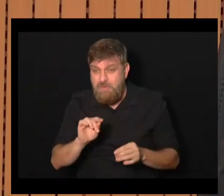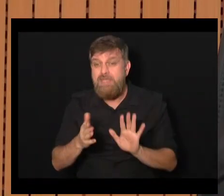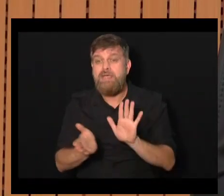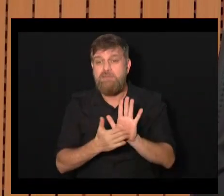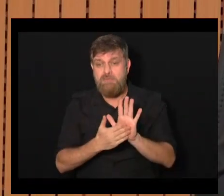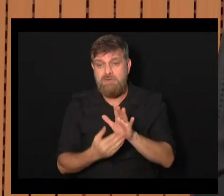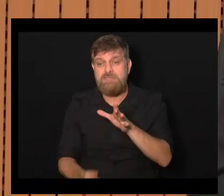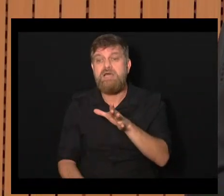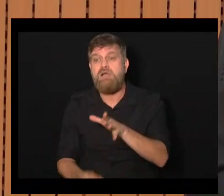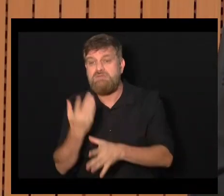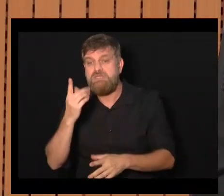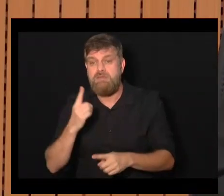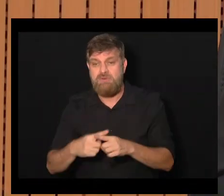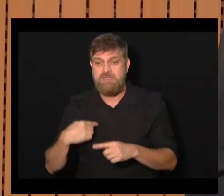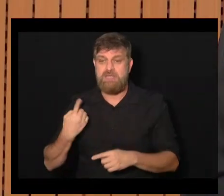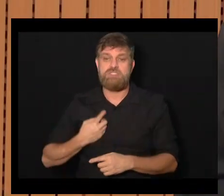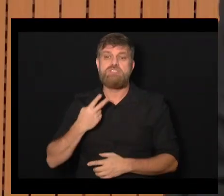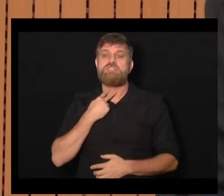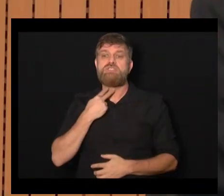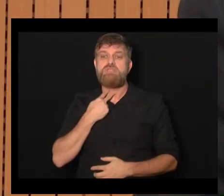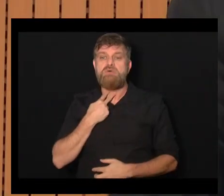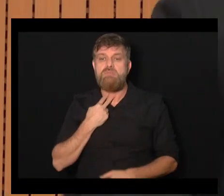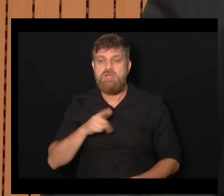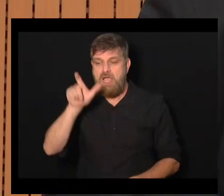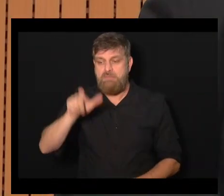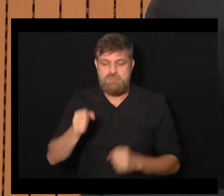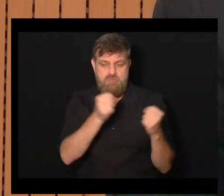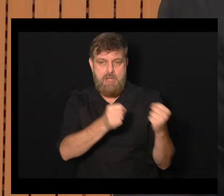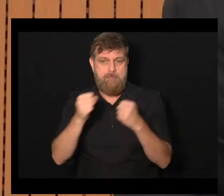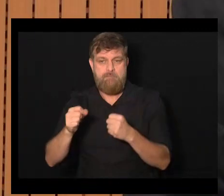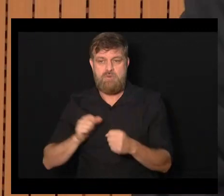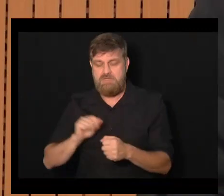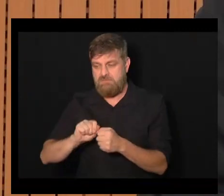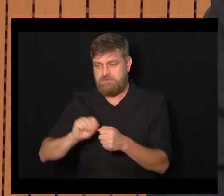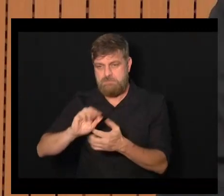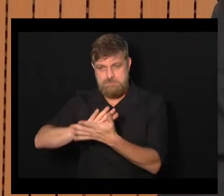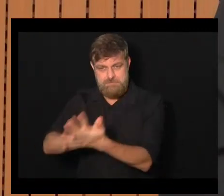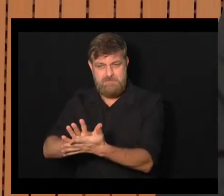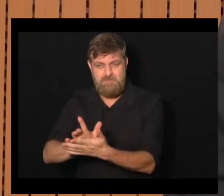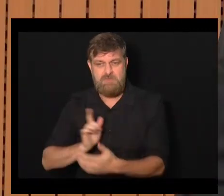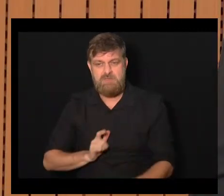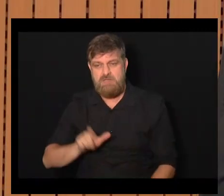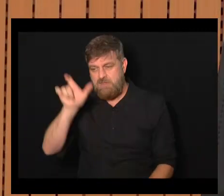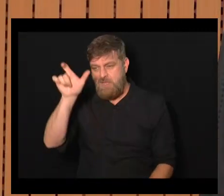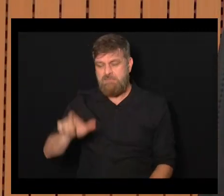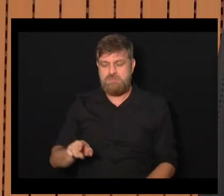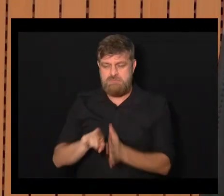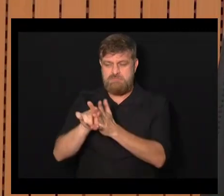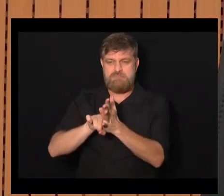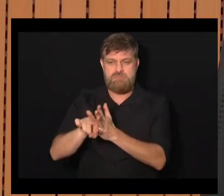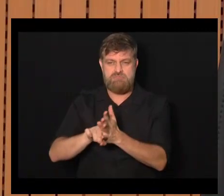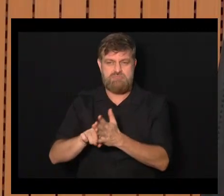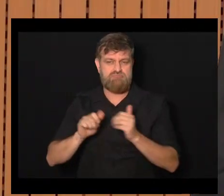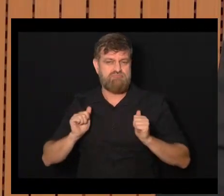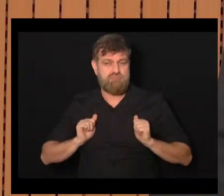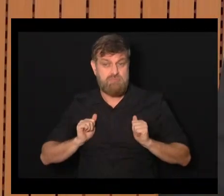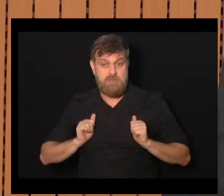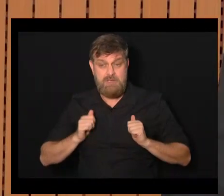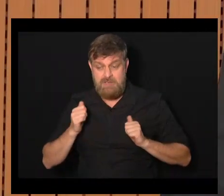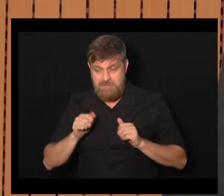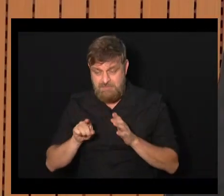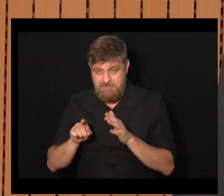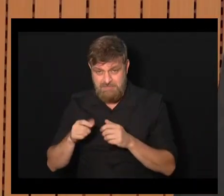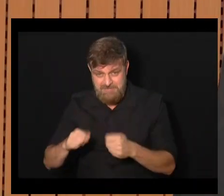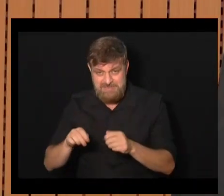pode causar, pois não podemos punir o abuso de autoridade às custas da independência de investigações criminais, muito menos